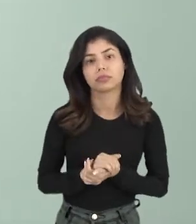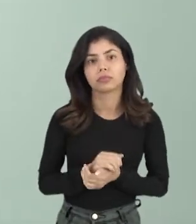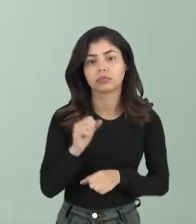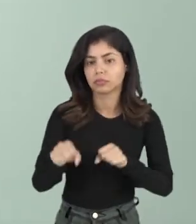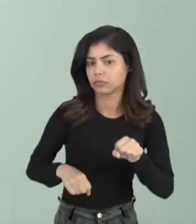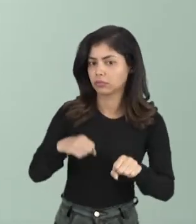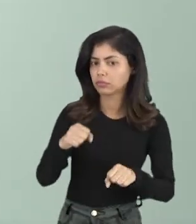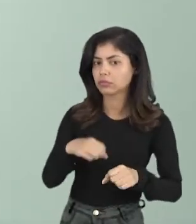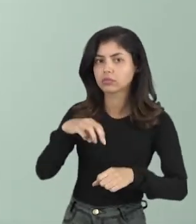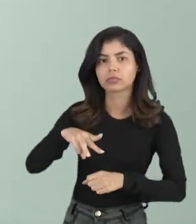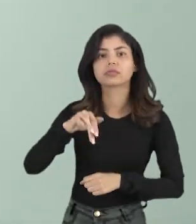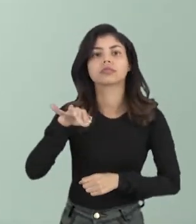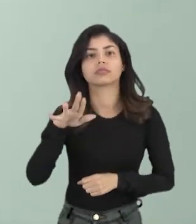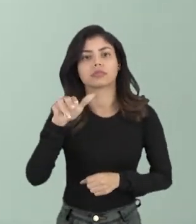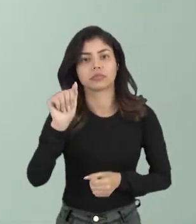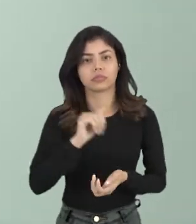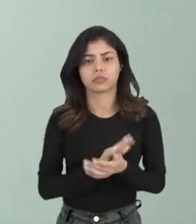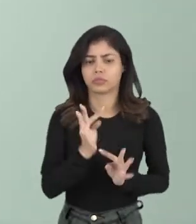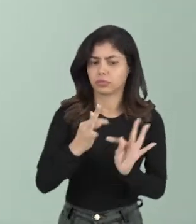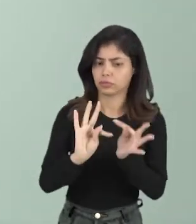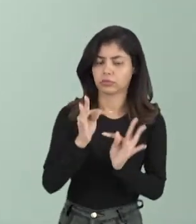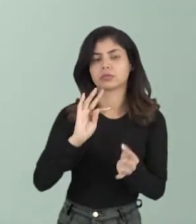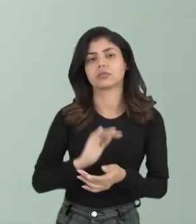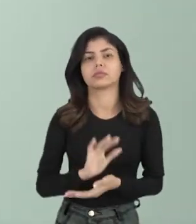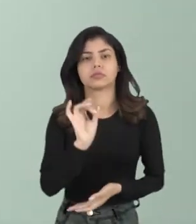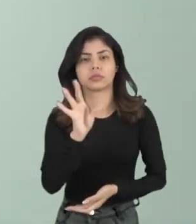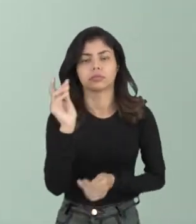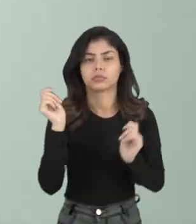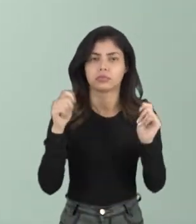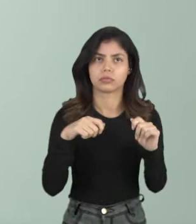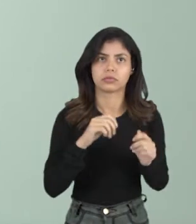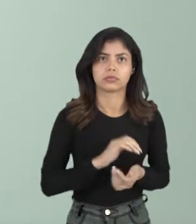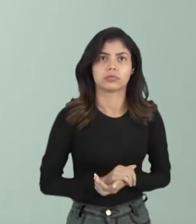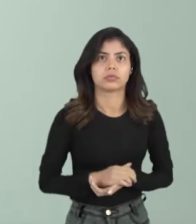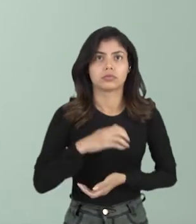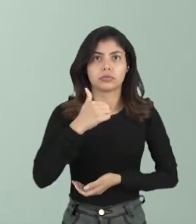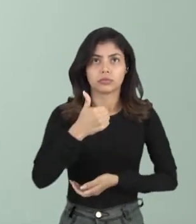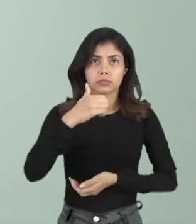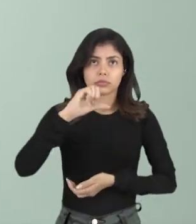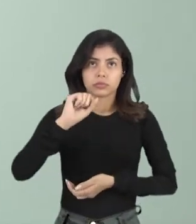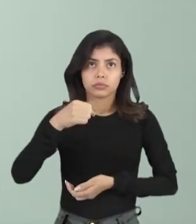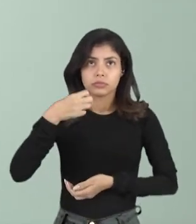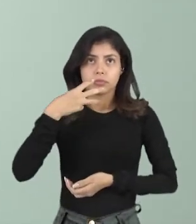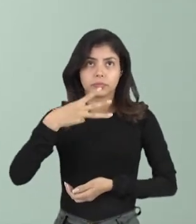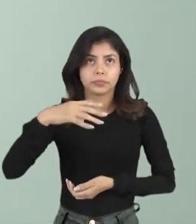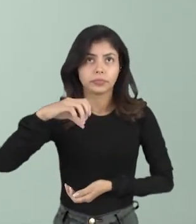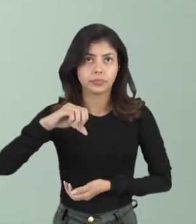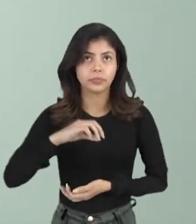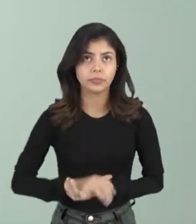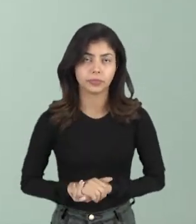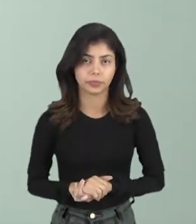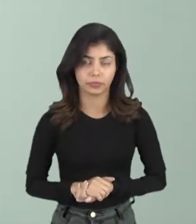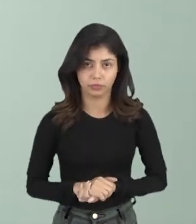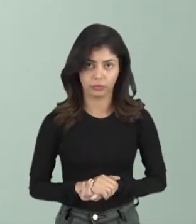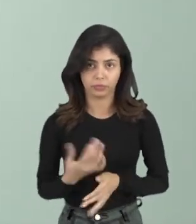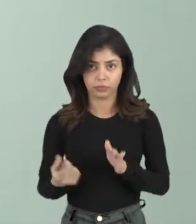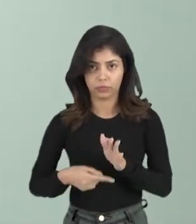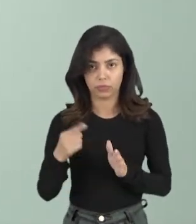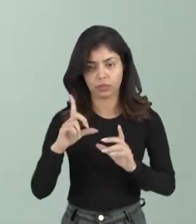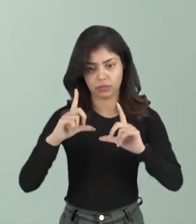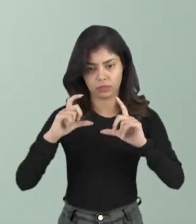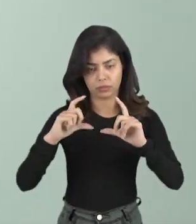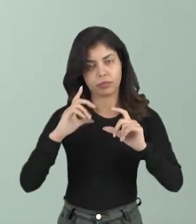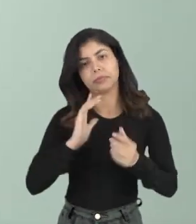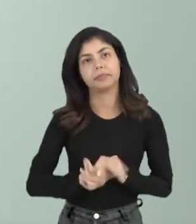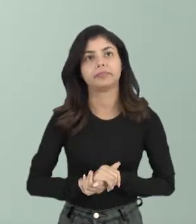máquina, ter o recurso tecnológico. E isso apenas foi possível em 1839 com a invenção da primeira